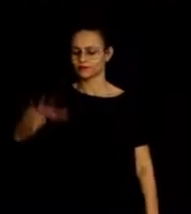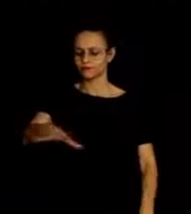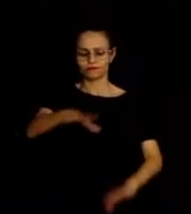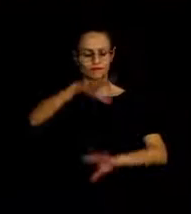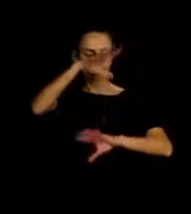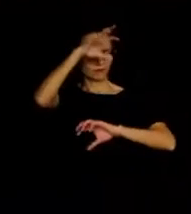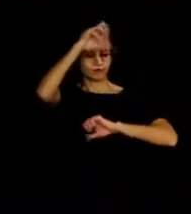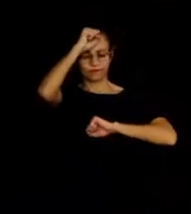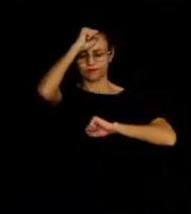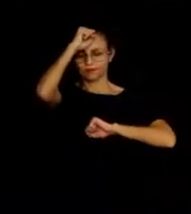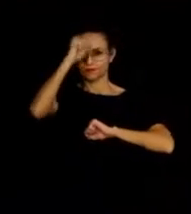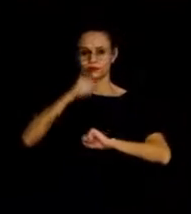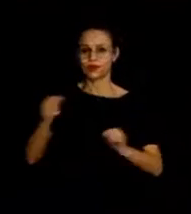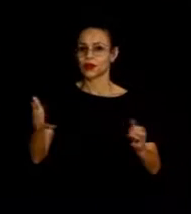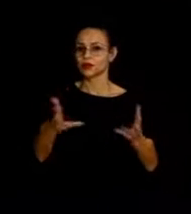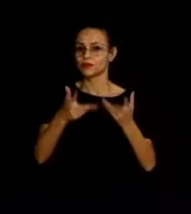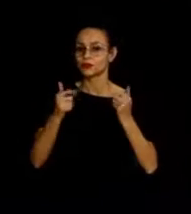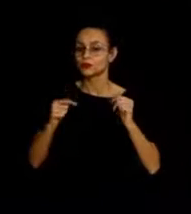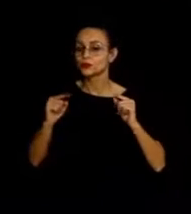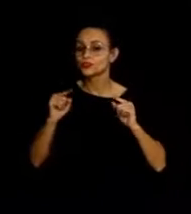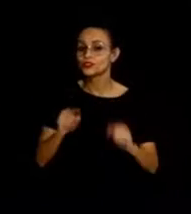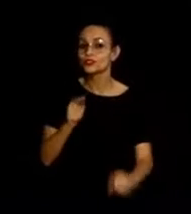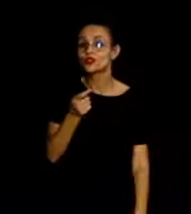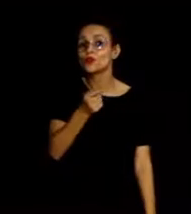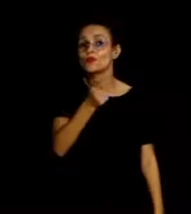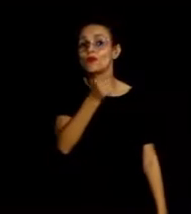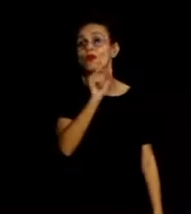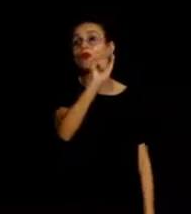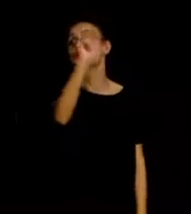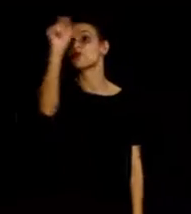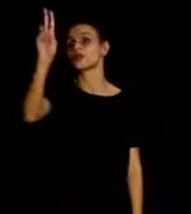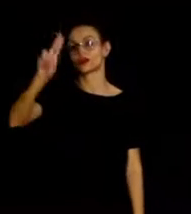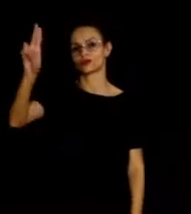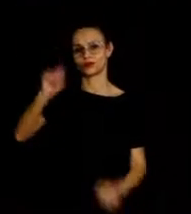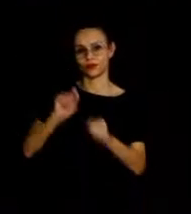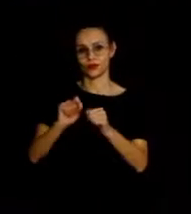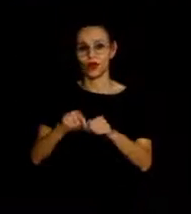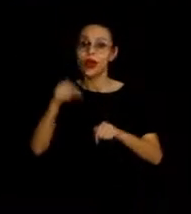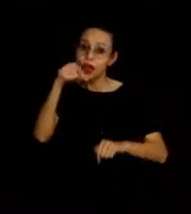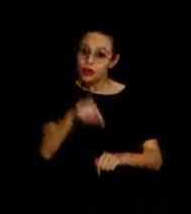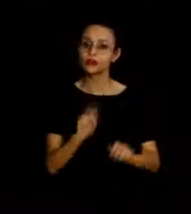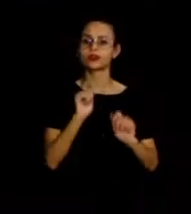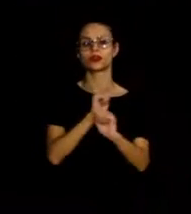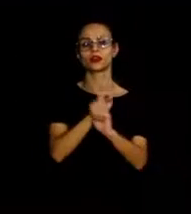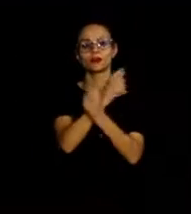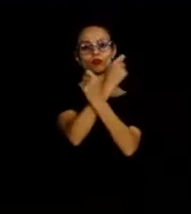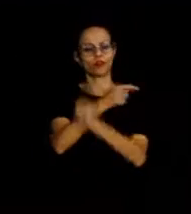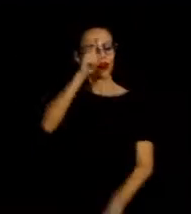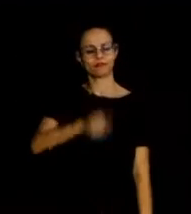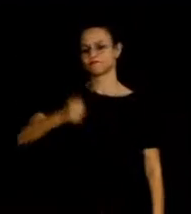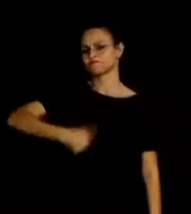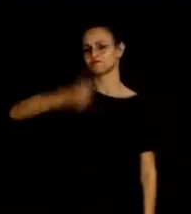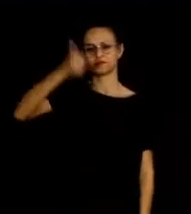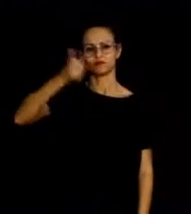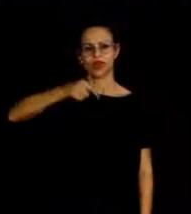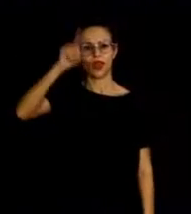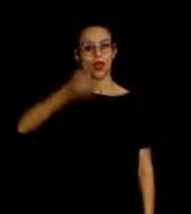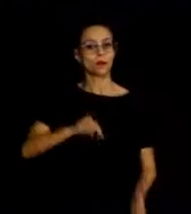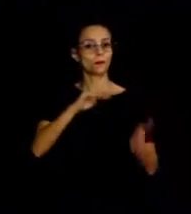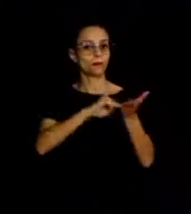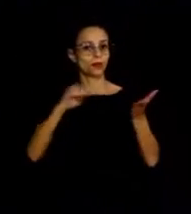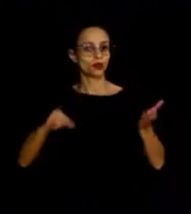é uma coisa extraordinária e isso é algo que poucas fazem e aqui na PUC e a palavra de ordem a palavra é